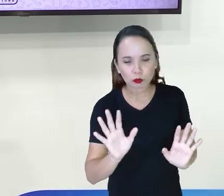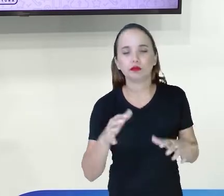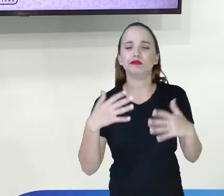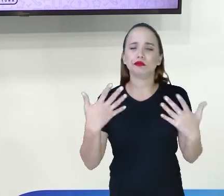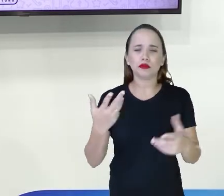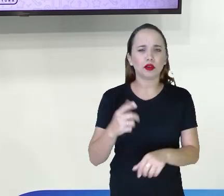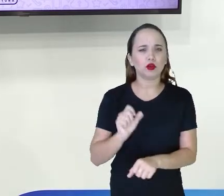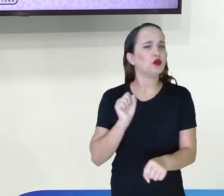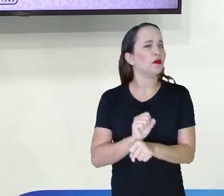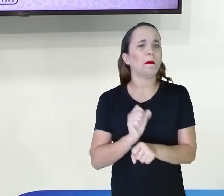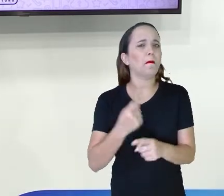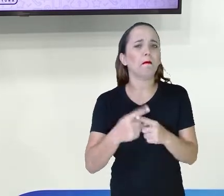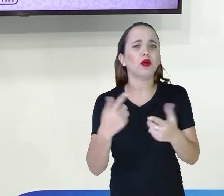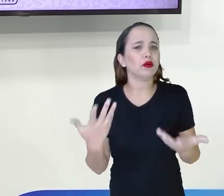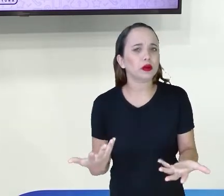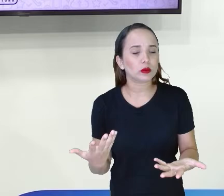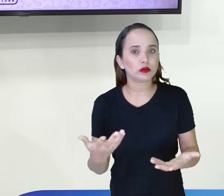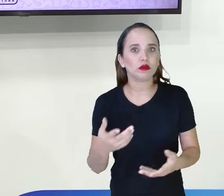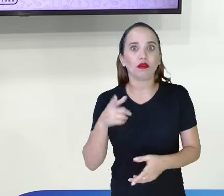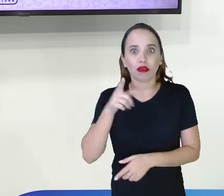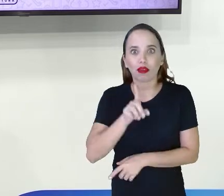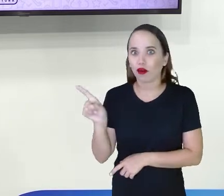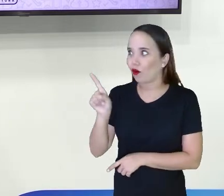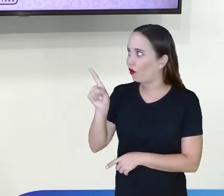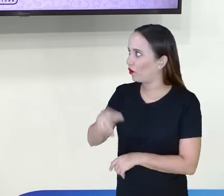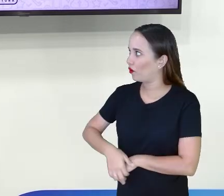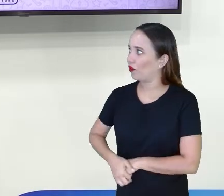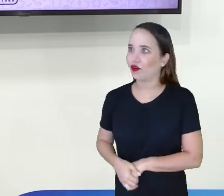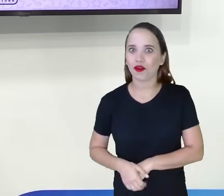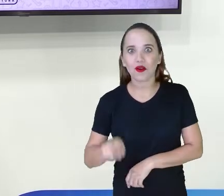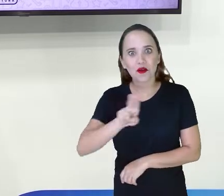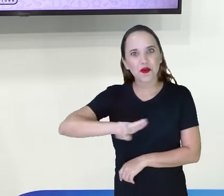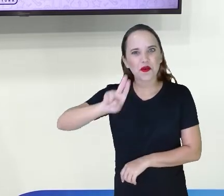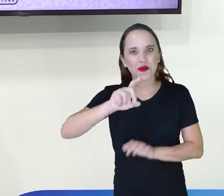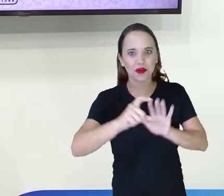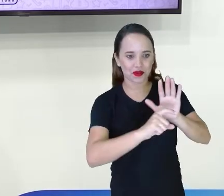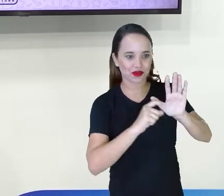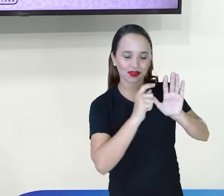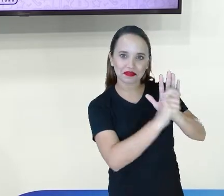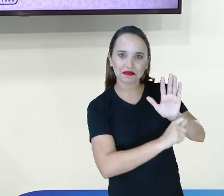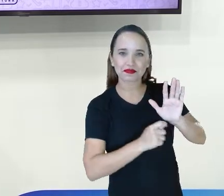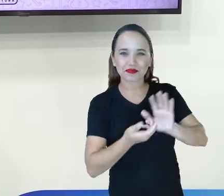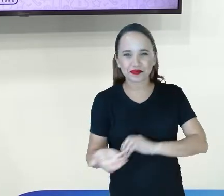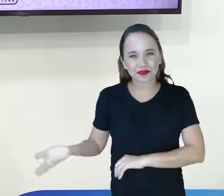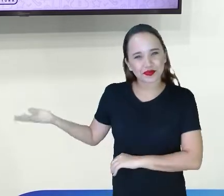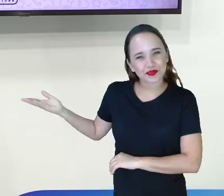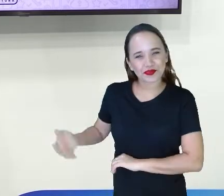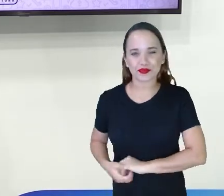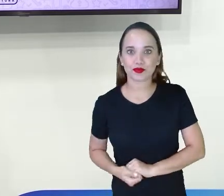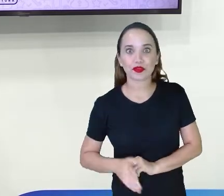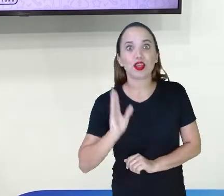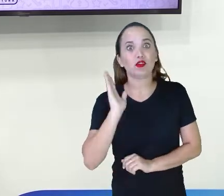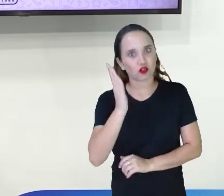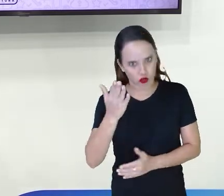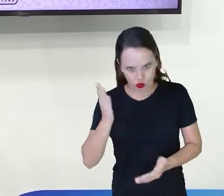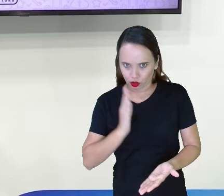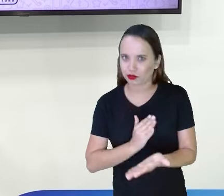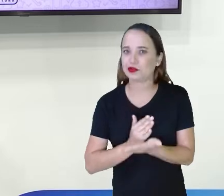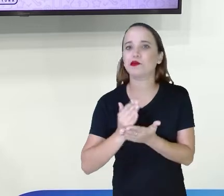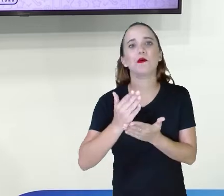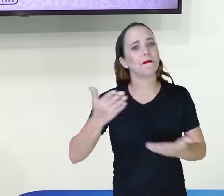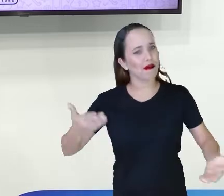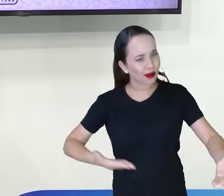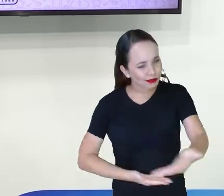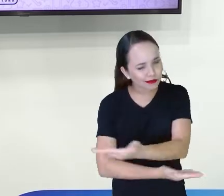esperando o quê? Acesse o QR Code que vai aparecer na sua telinha. Já começa a interagir comigo, manda